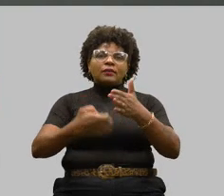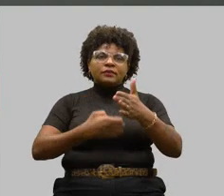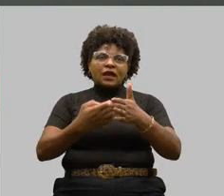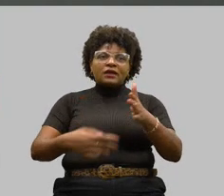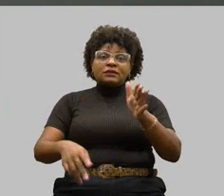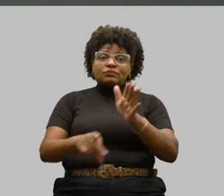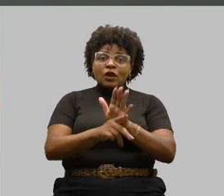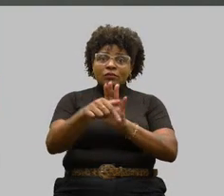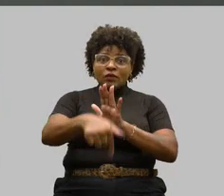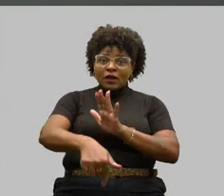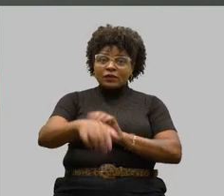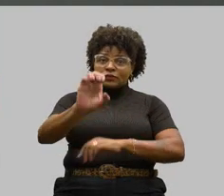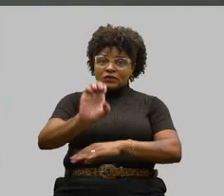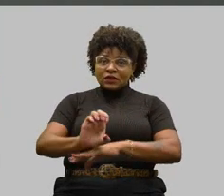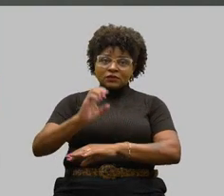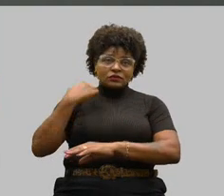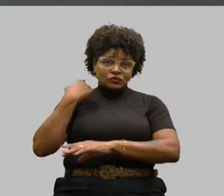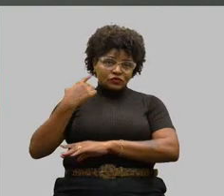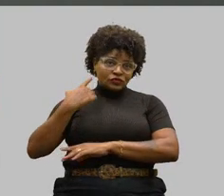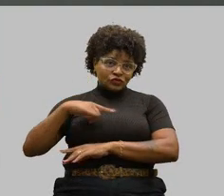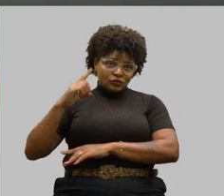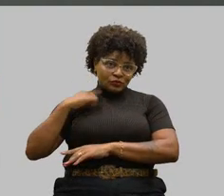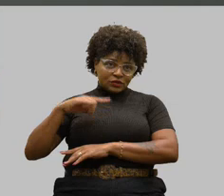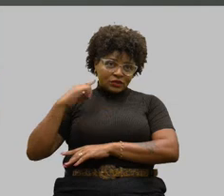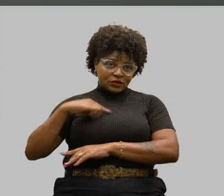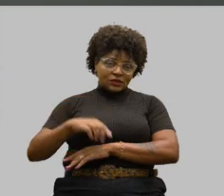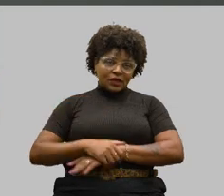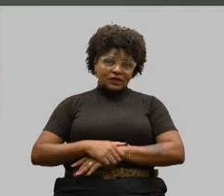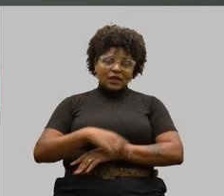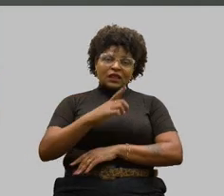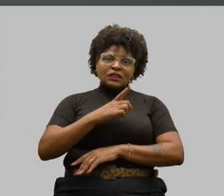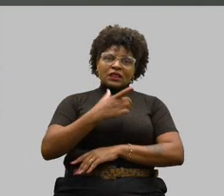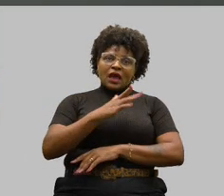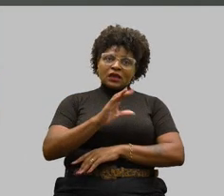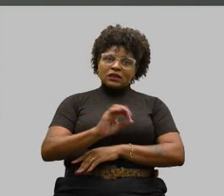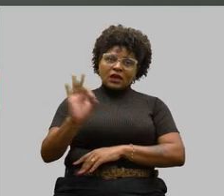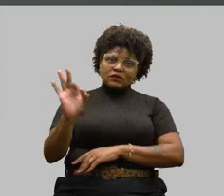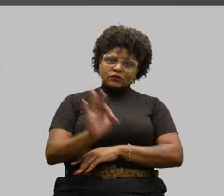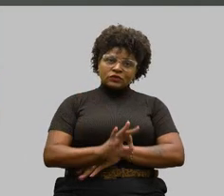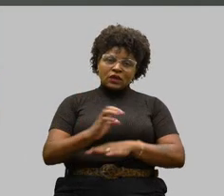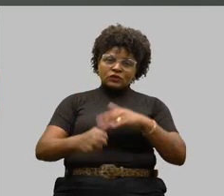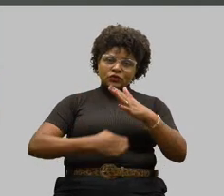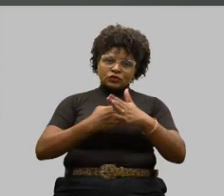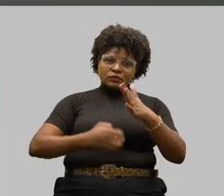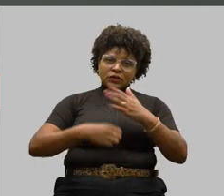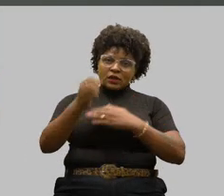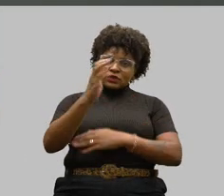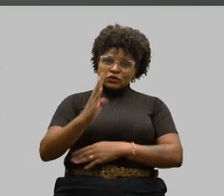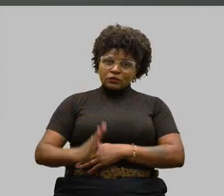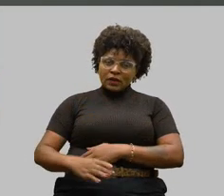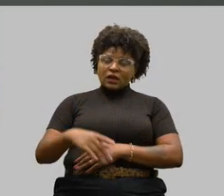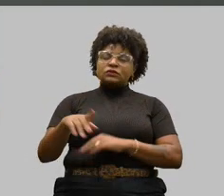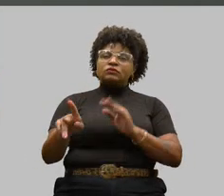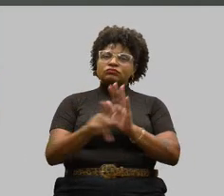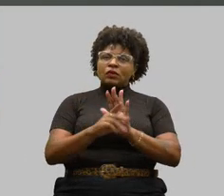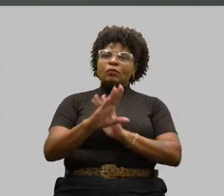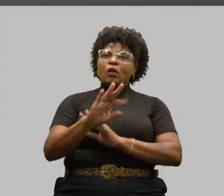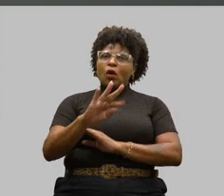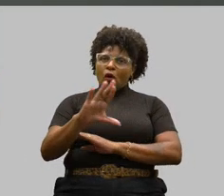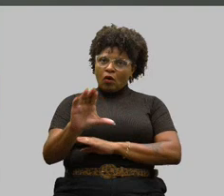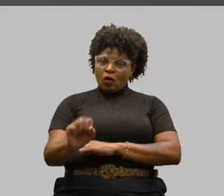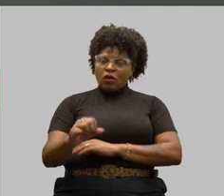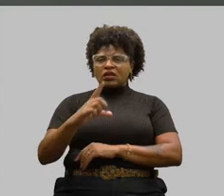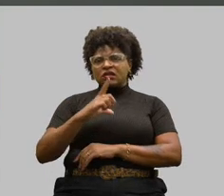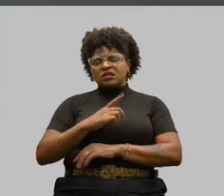Minas Gerais então Minas Gerais responde com por cerca de 10% das empresas do Brasil sujeitas a cota então nós temos